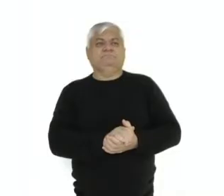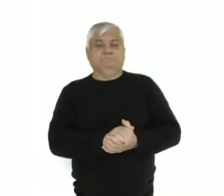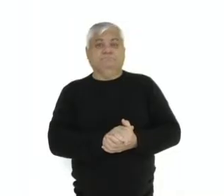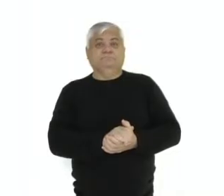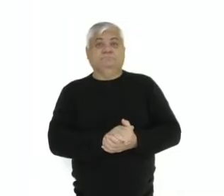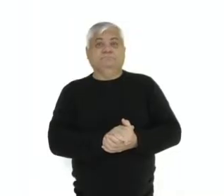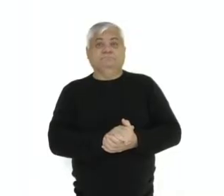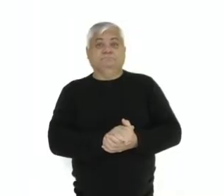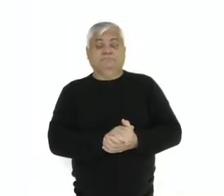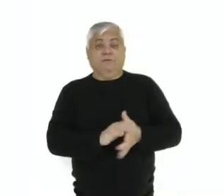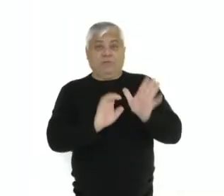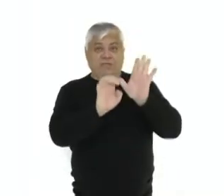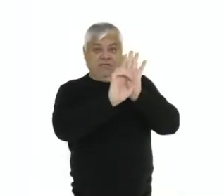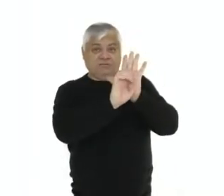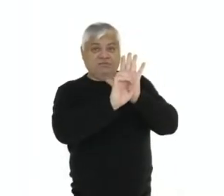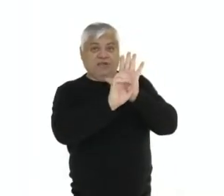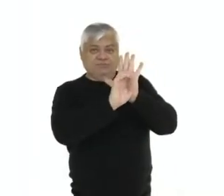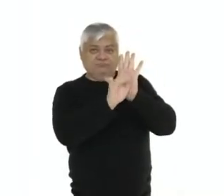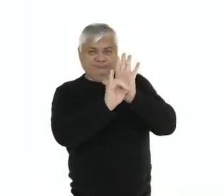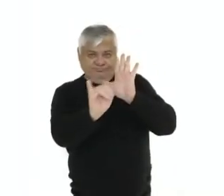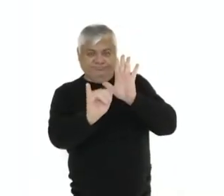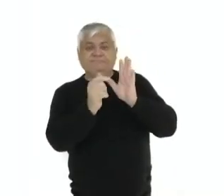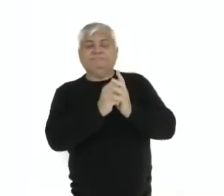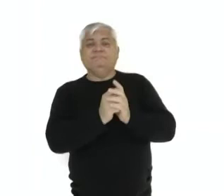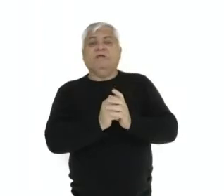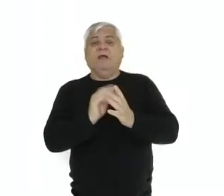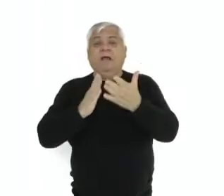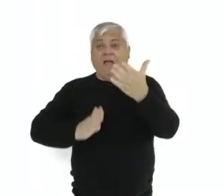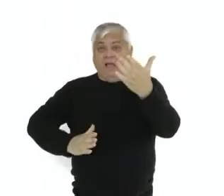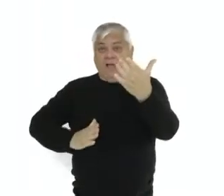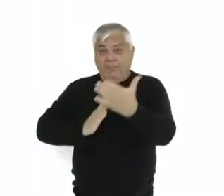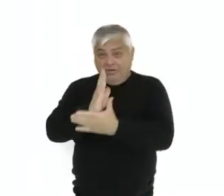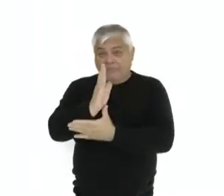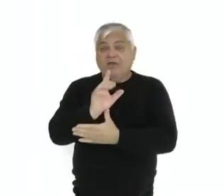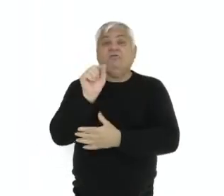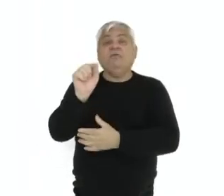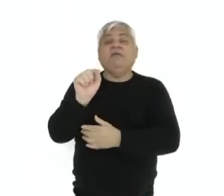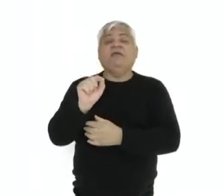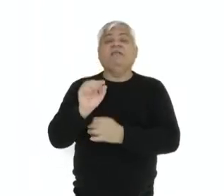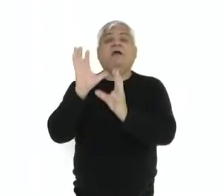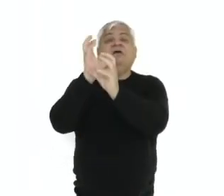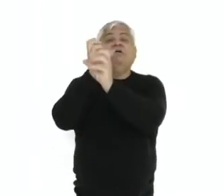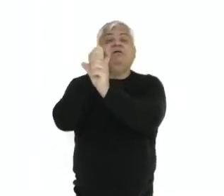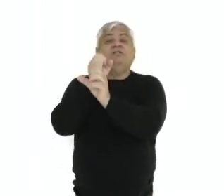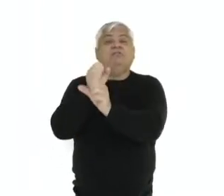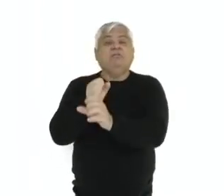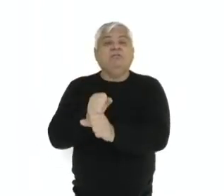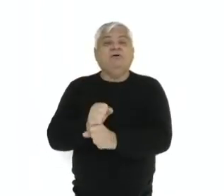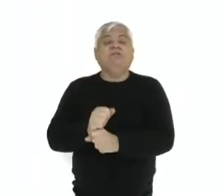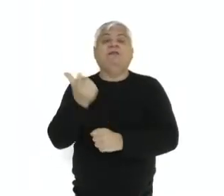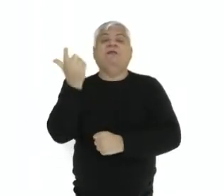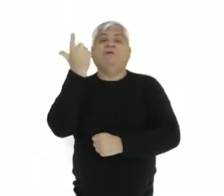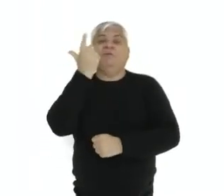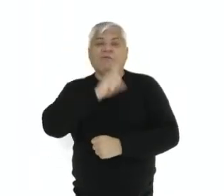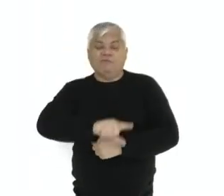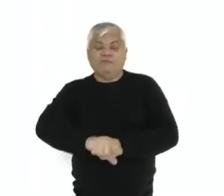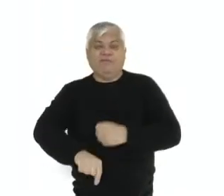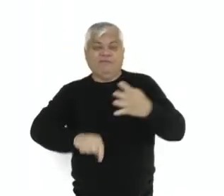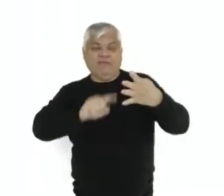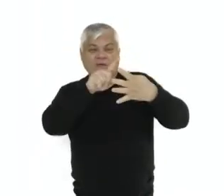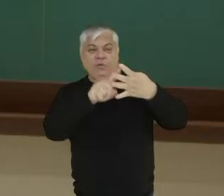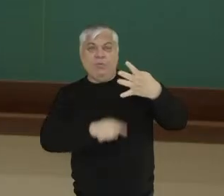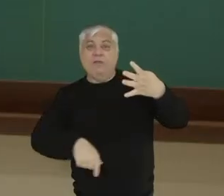Segundo o edital de seleção, o candidato aprovado será aquele para o qual a amplitude das notas obtidas por ele nas 4 disciplinas for